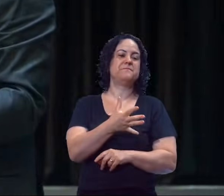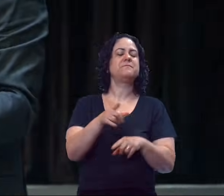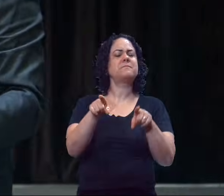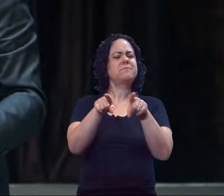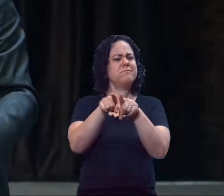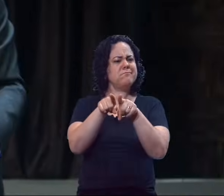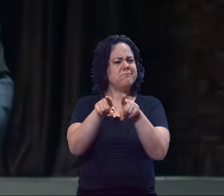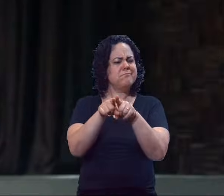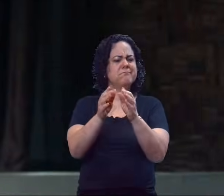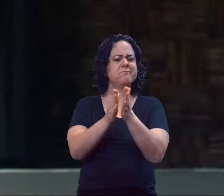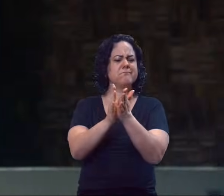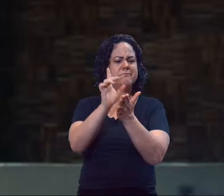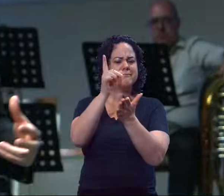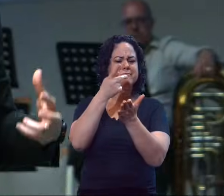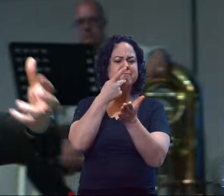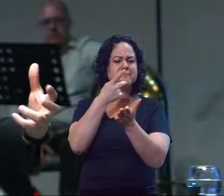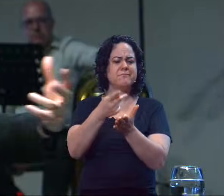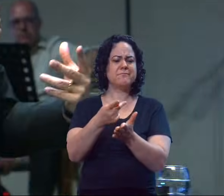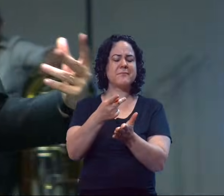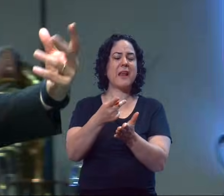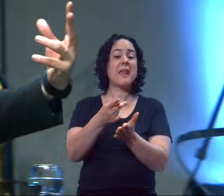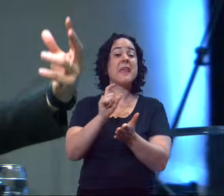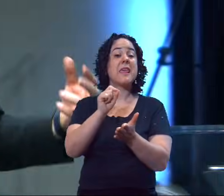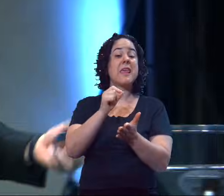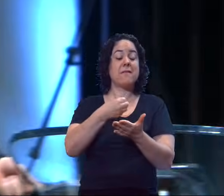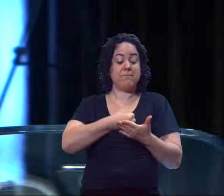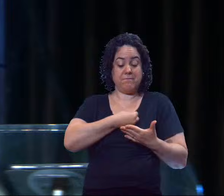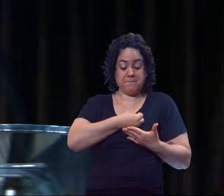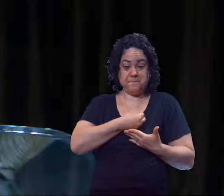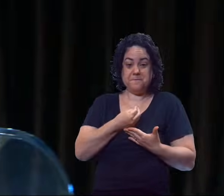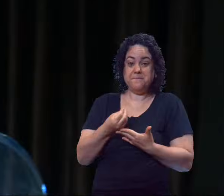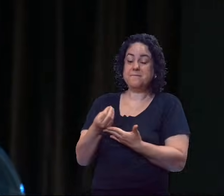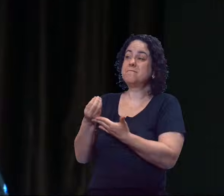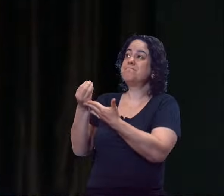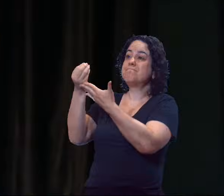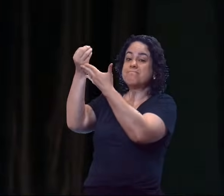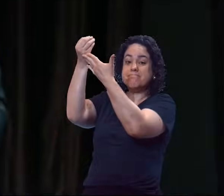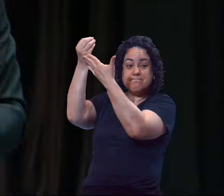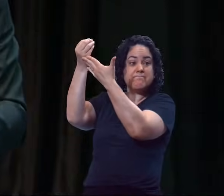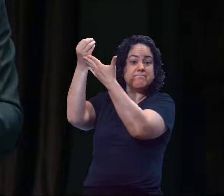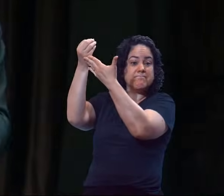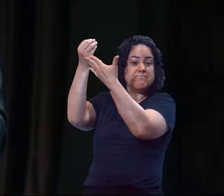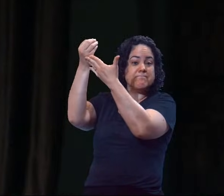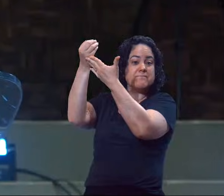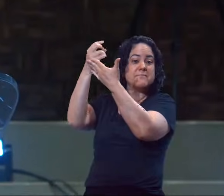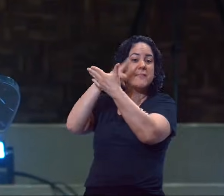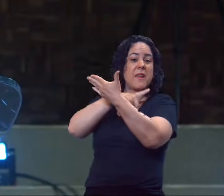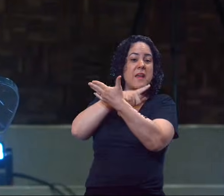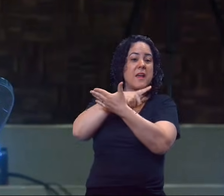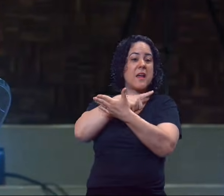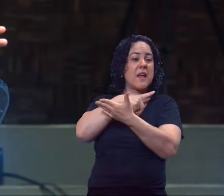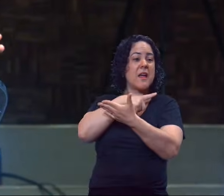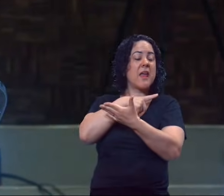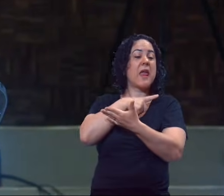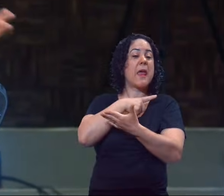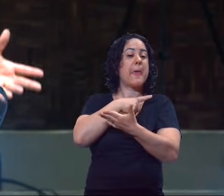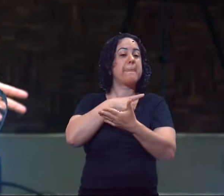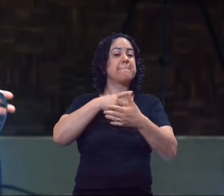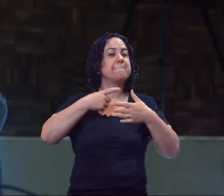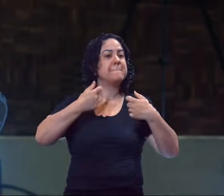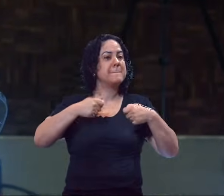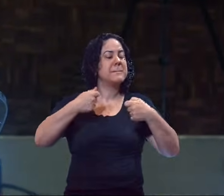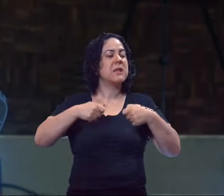também fala que a consagração, ela pessoal, ela envolve